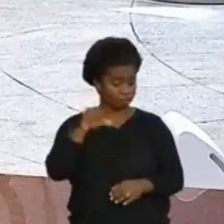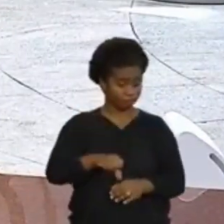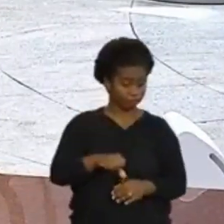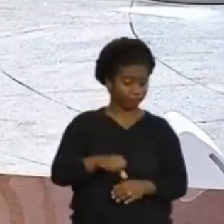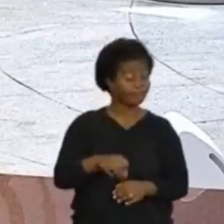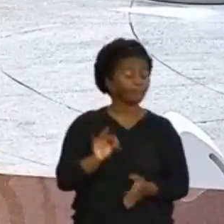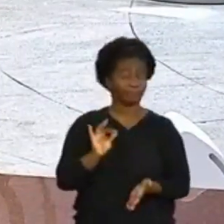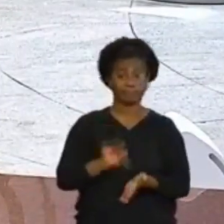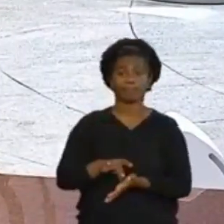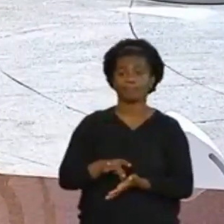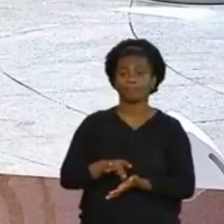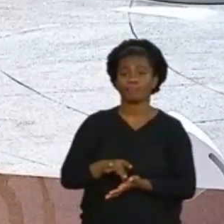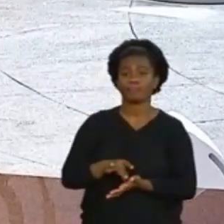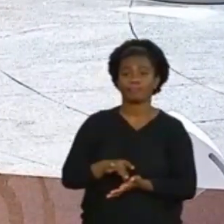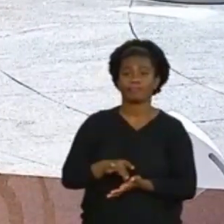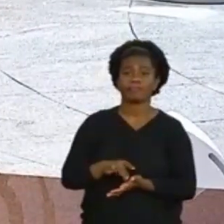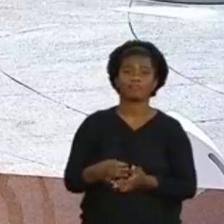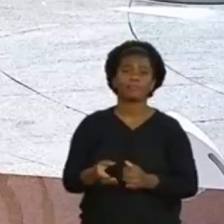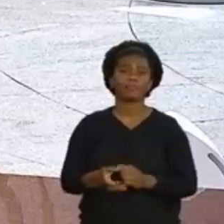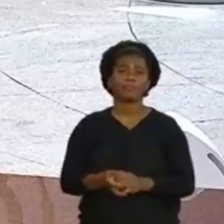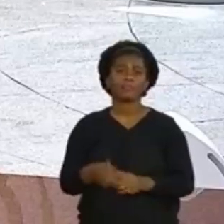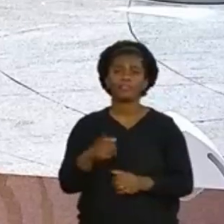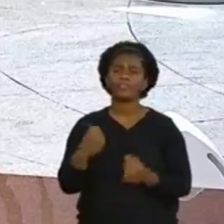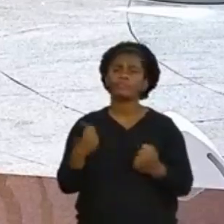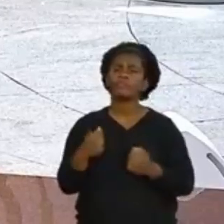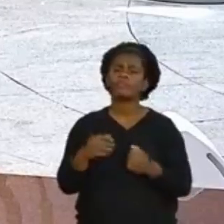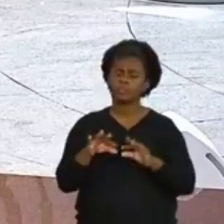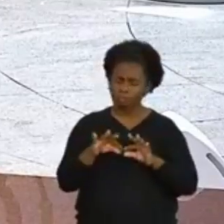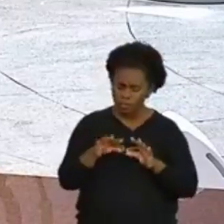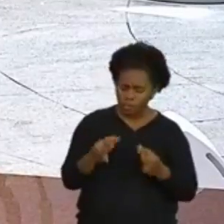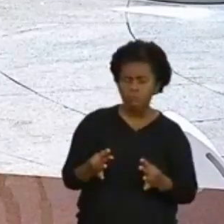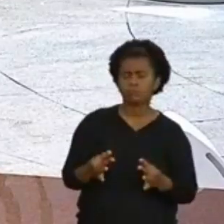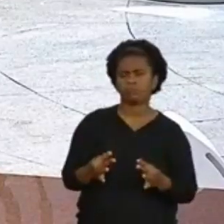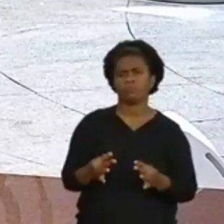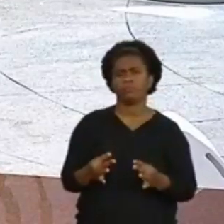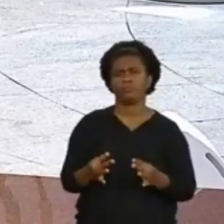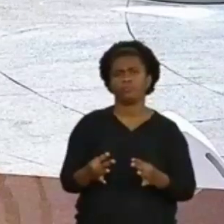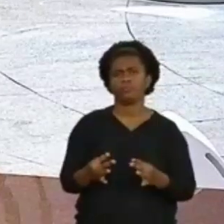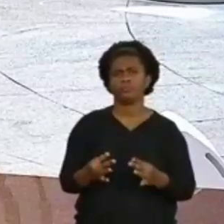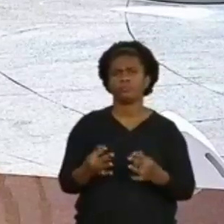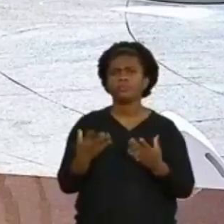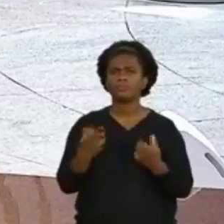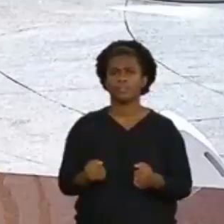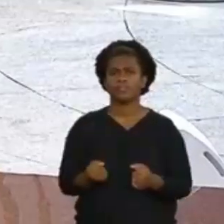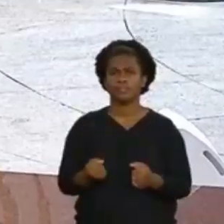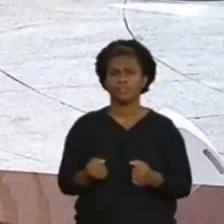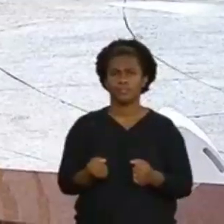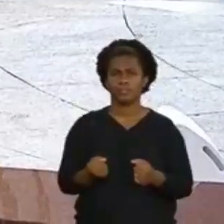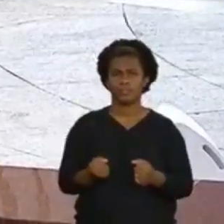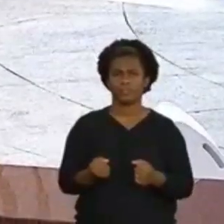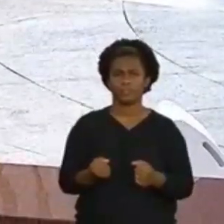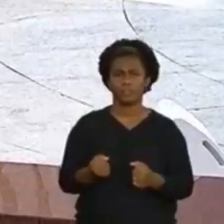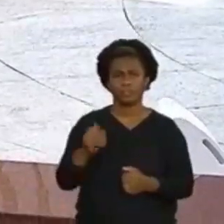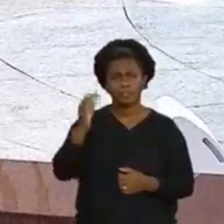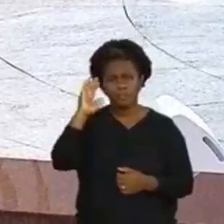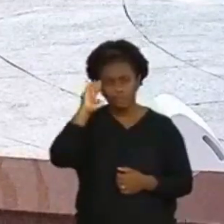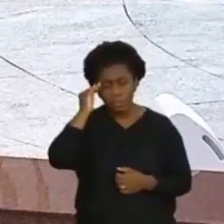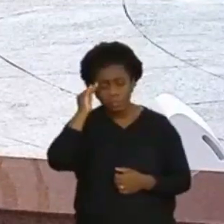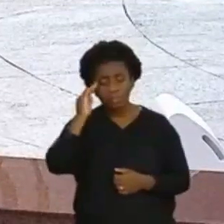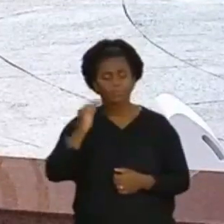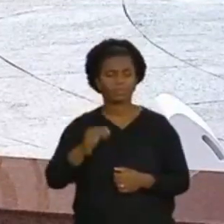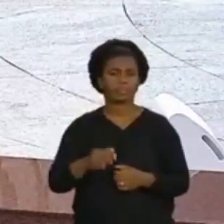Sim ou não? Você tem que ser muito humilde para aceitar isso. Muito humilde para entender